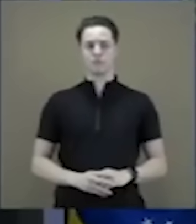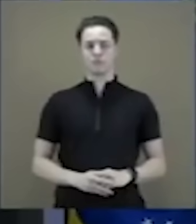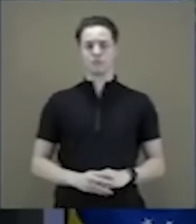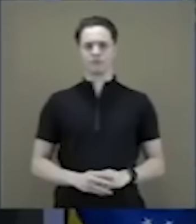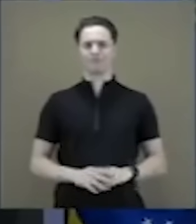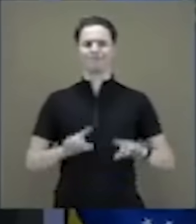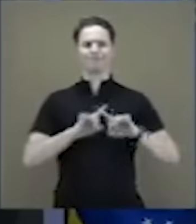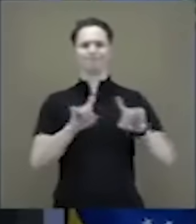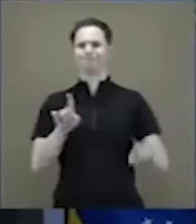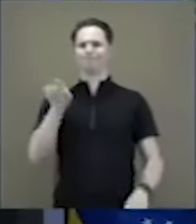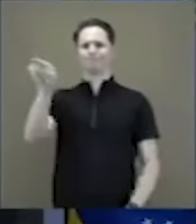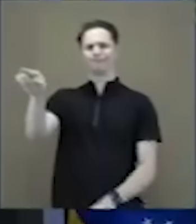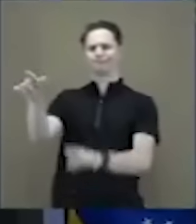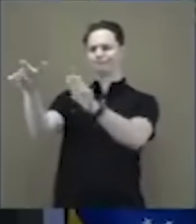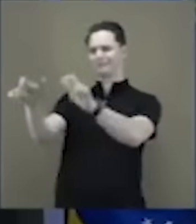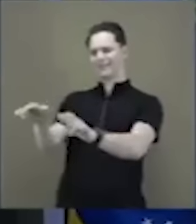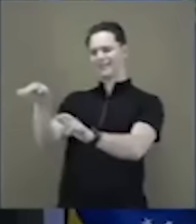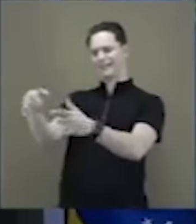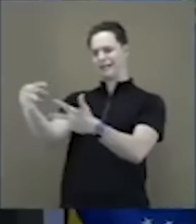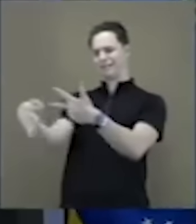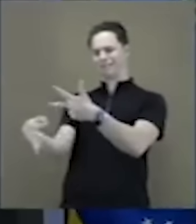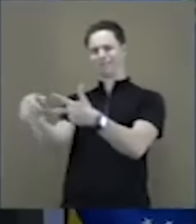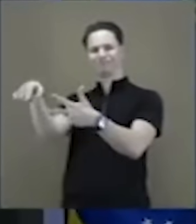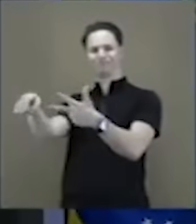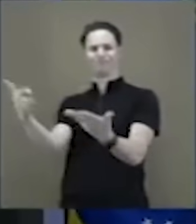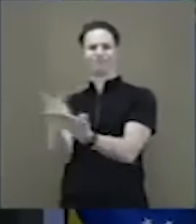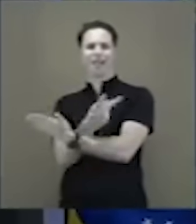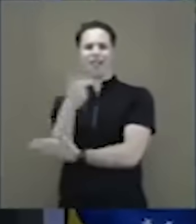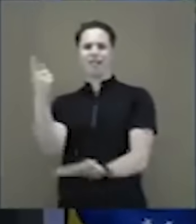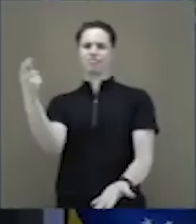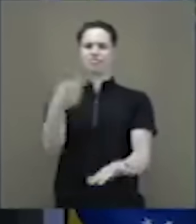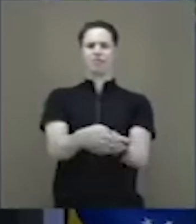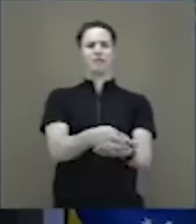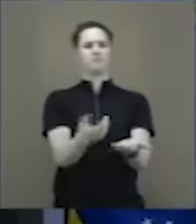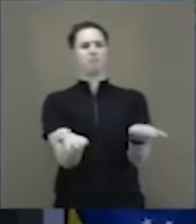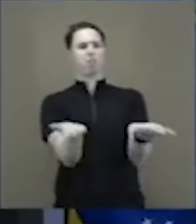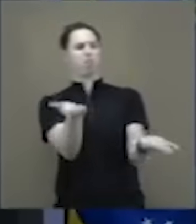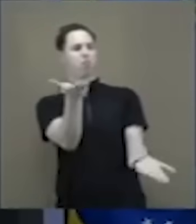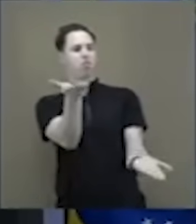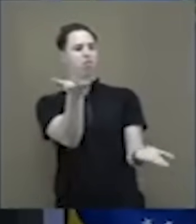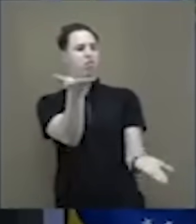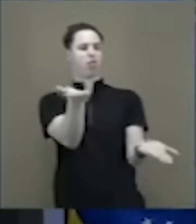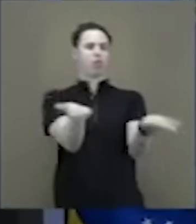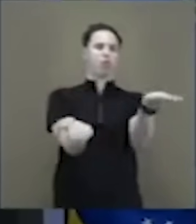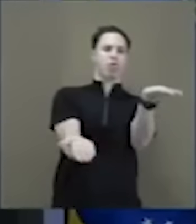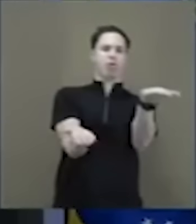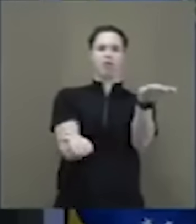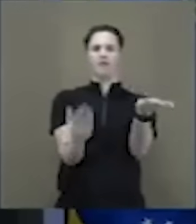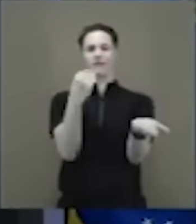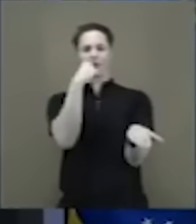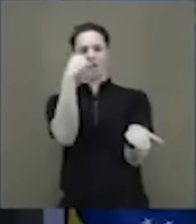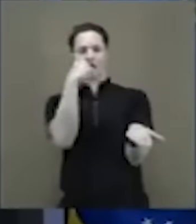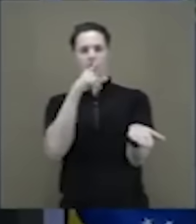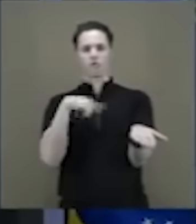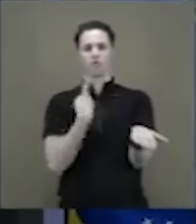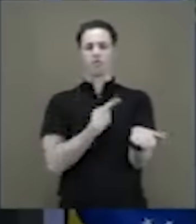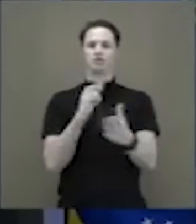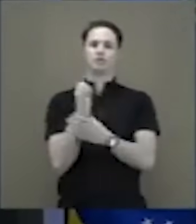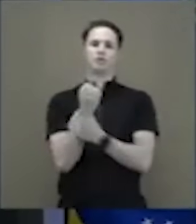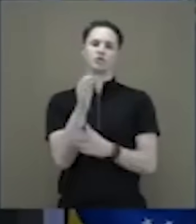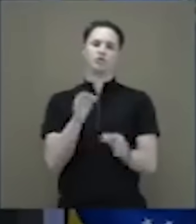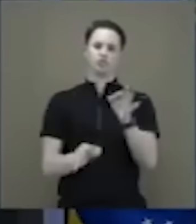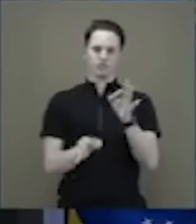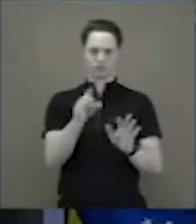Mas é de lá que estão partindo decisões que relativizam, enfraquecem a segurança jurídica.